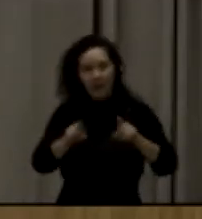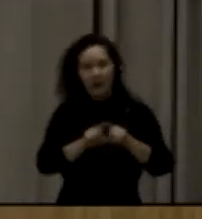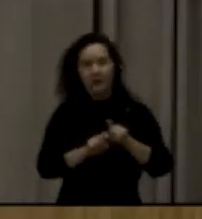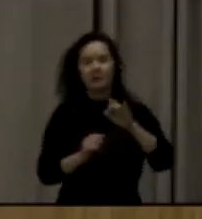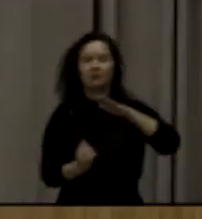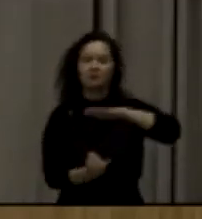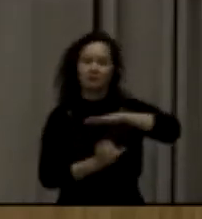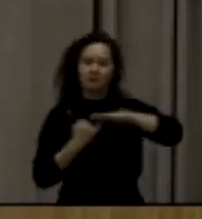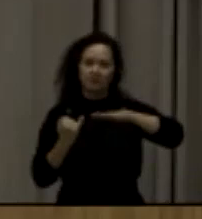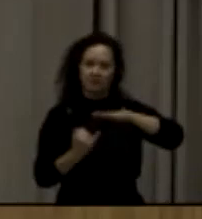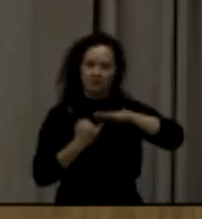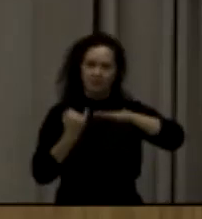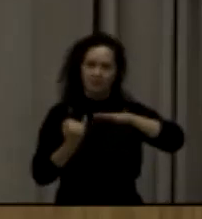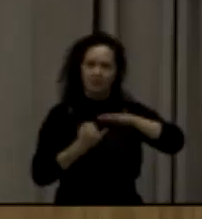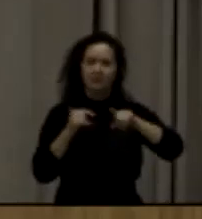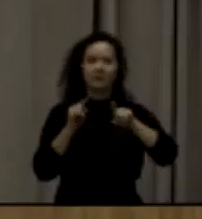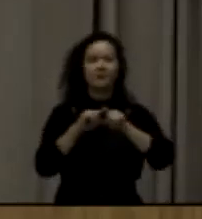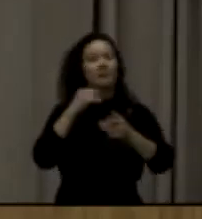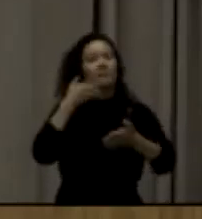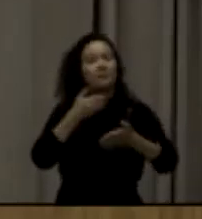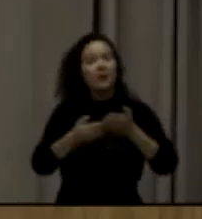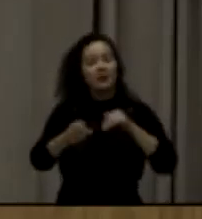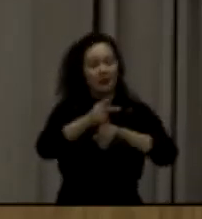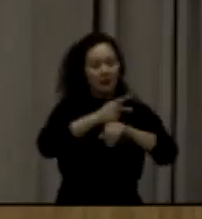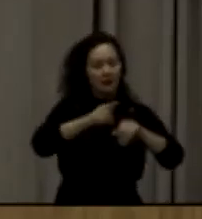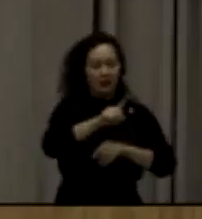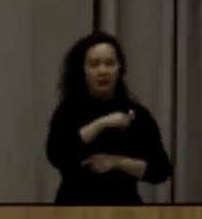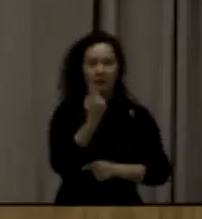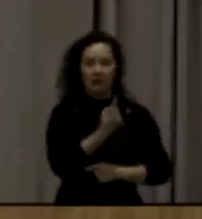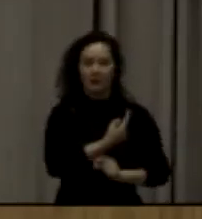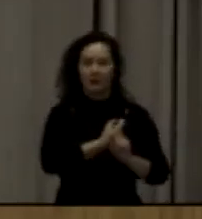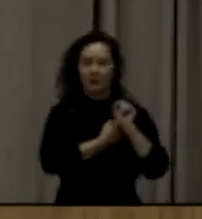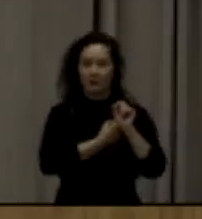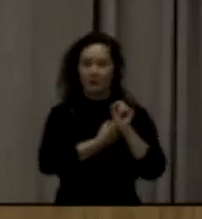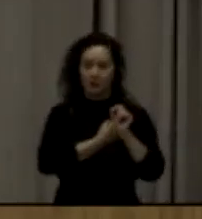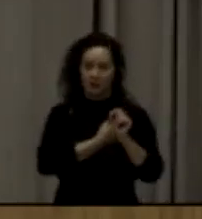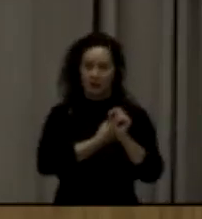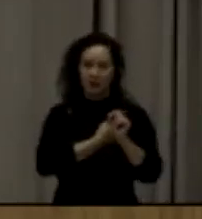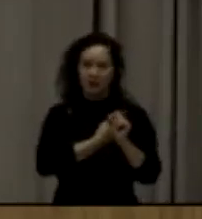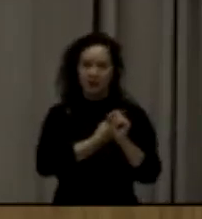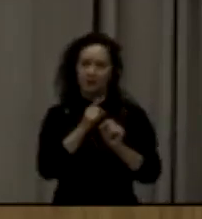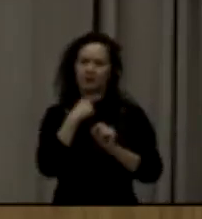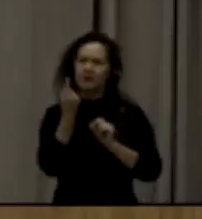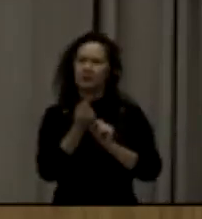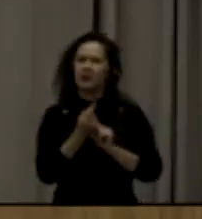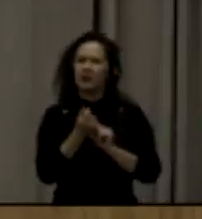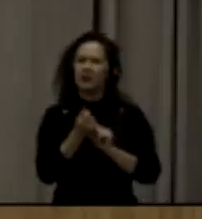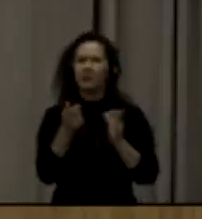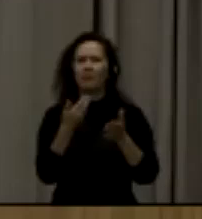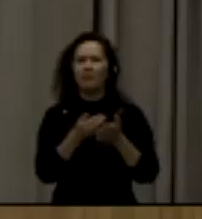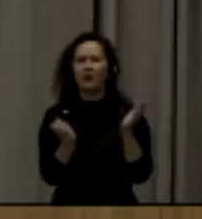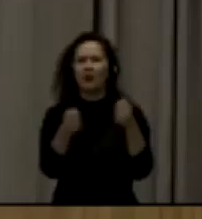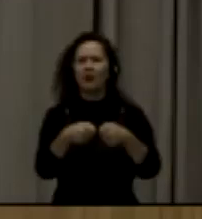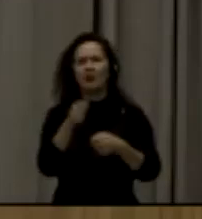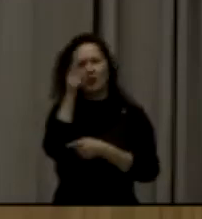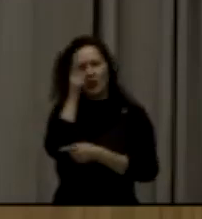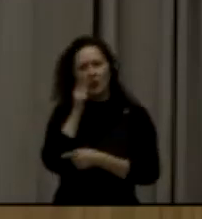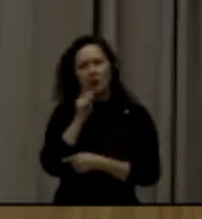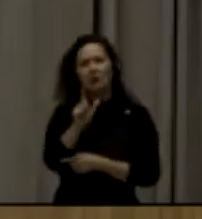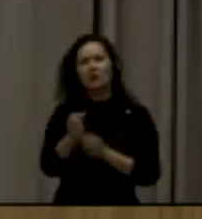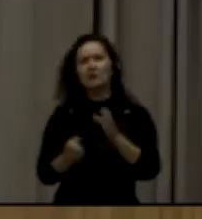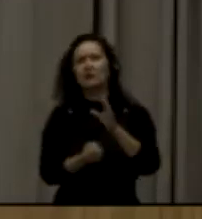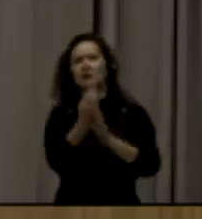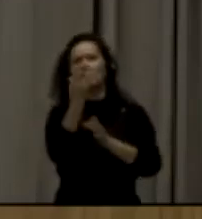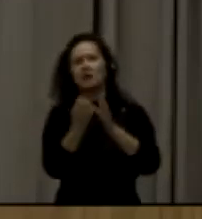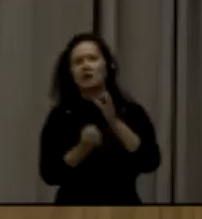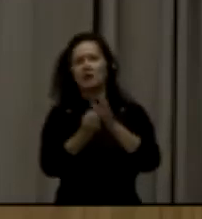das instituições, também da perda do que seriam as capacidades de poder